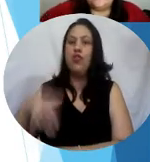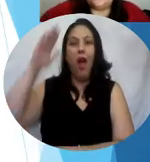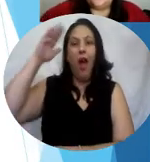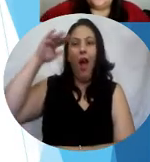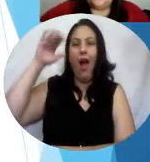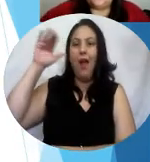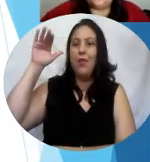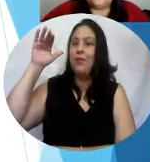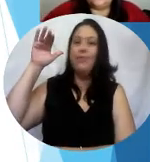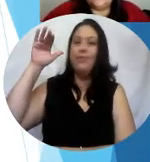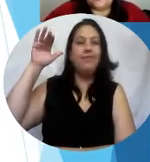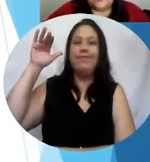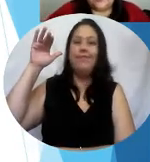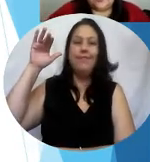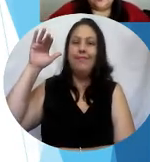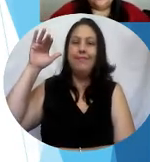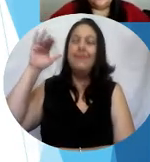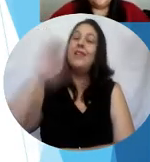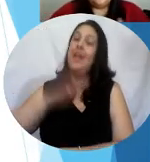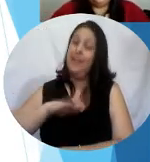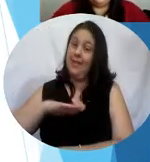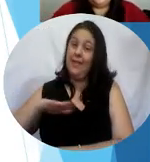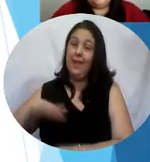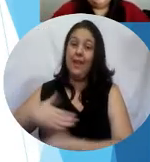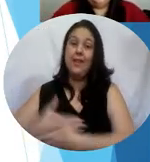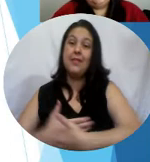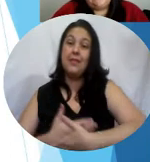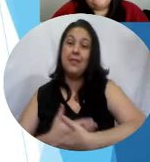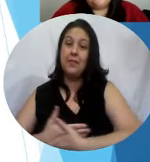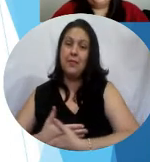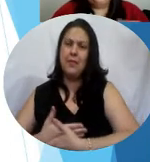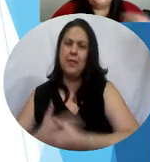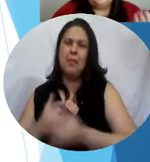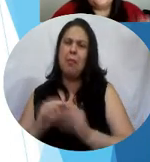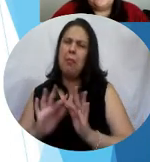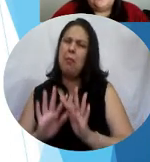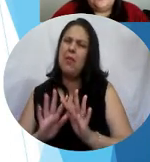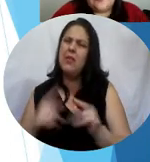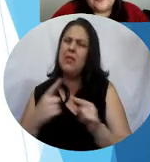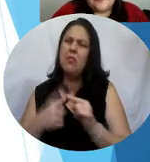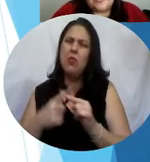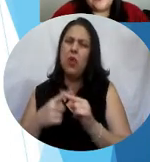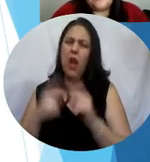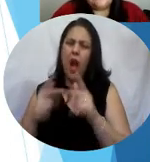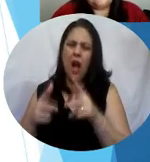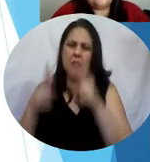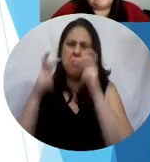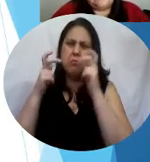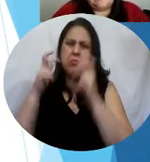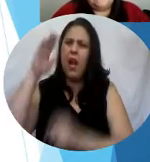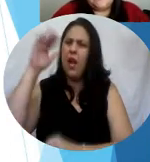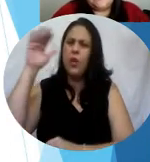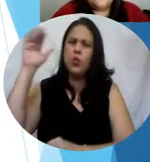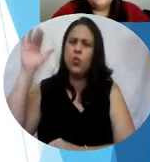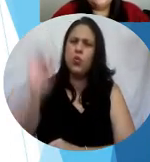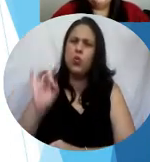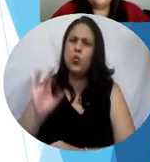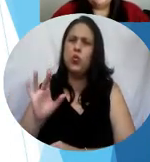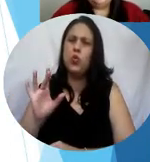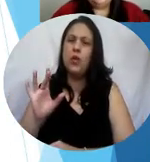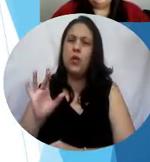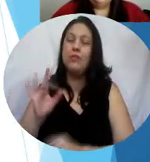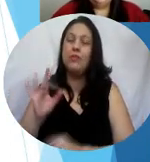pessoas recebem diagnóstico somente na vida adulta? Porque antigamente era mais difícil, né, esse